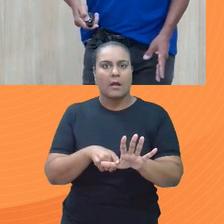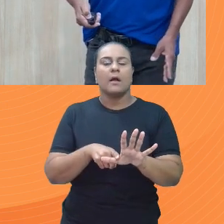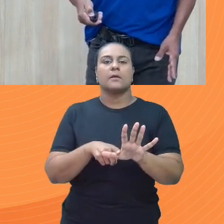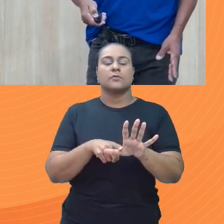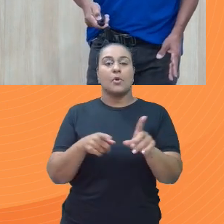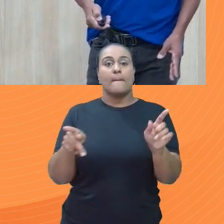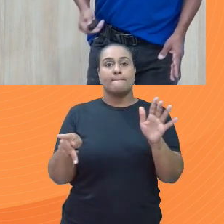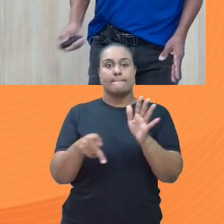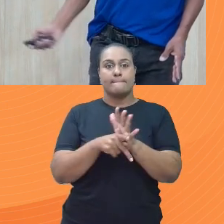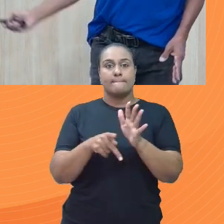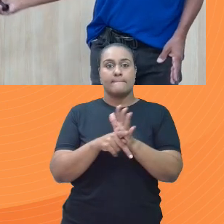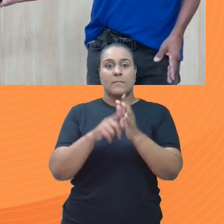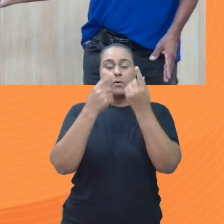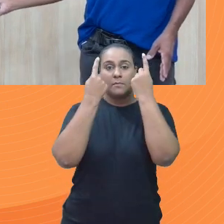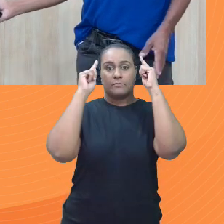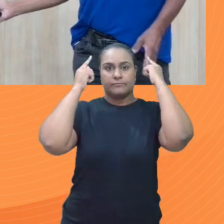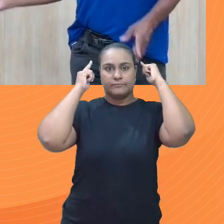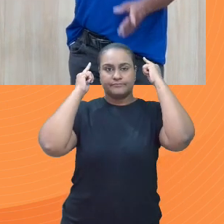gregoriano.